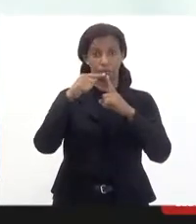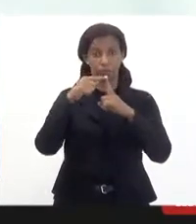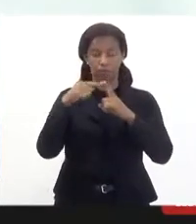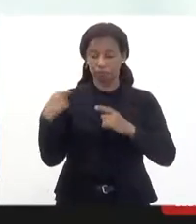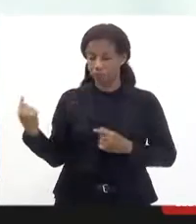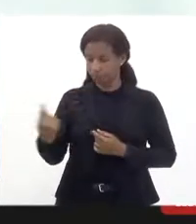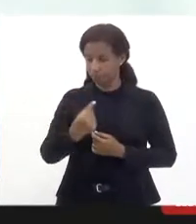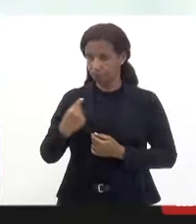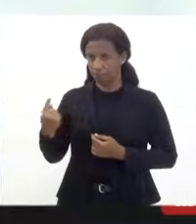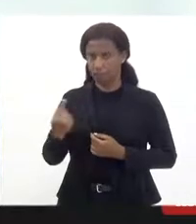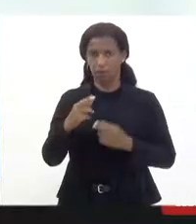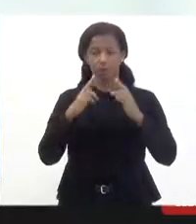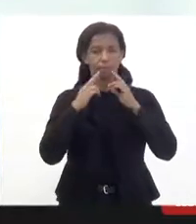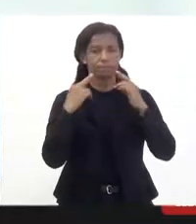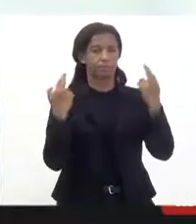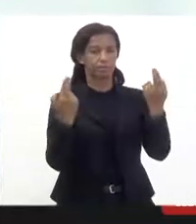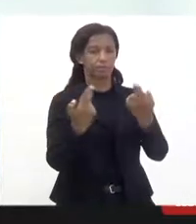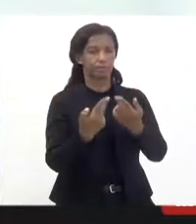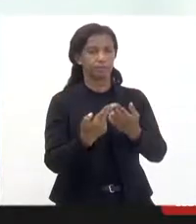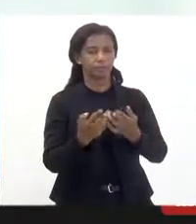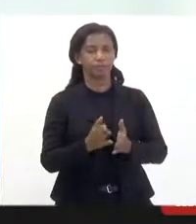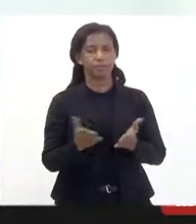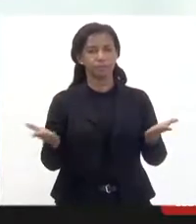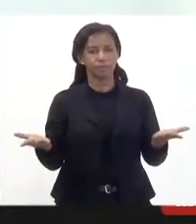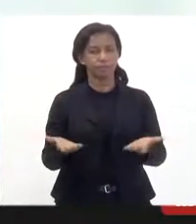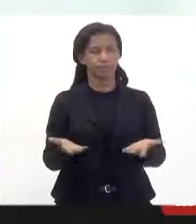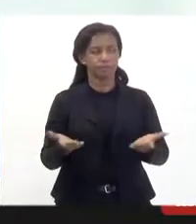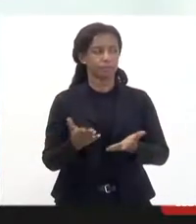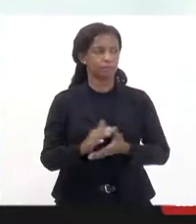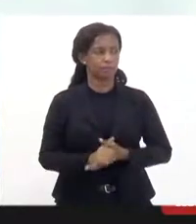nossa reunião de hoje,